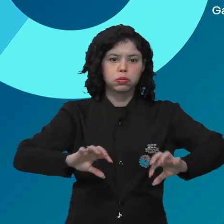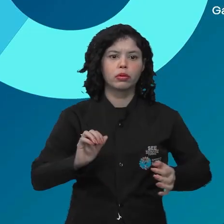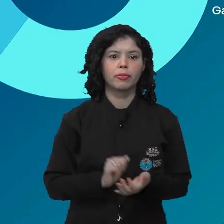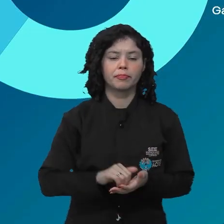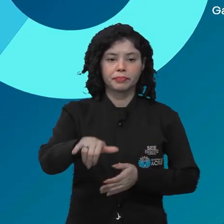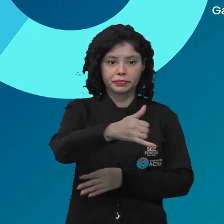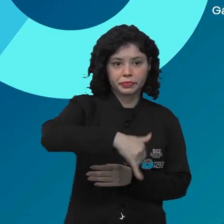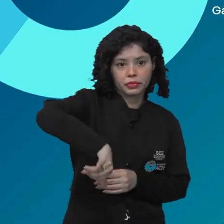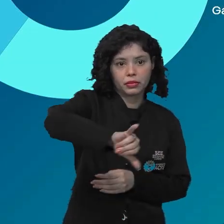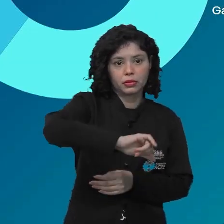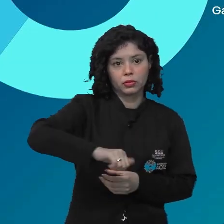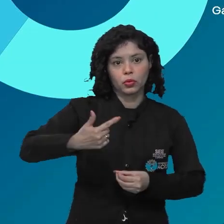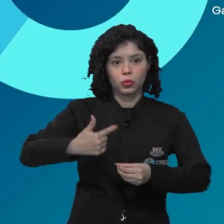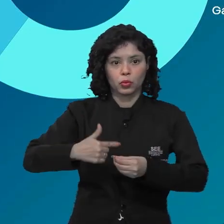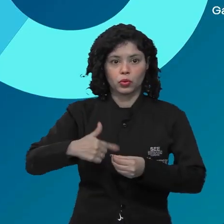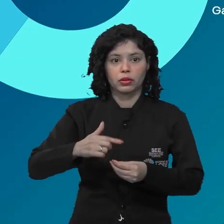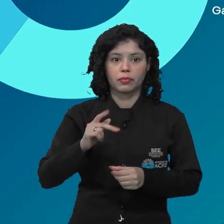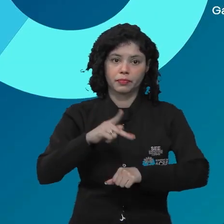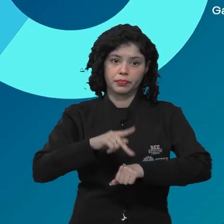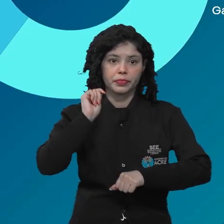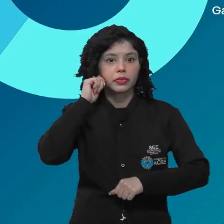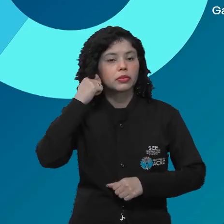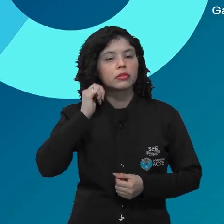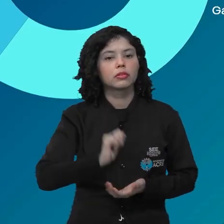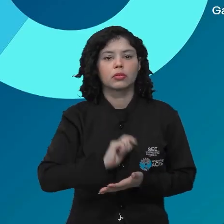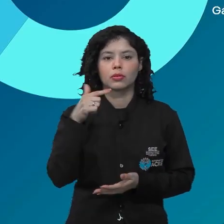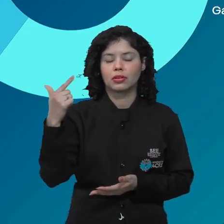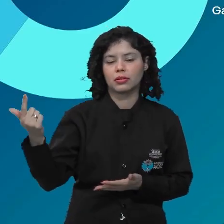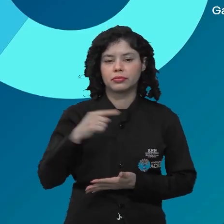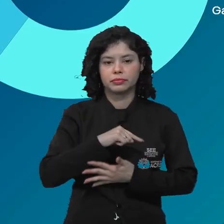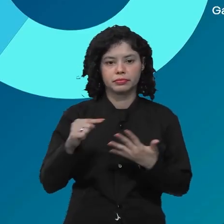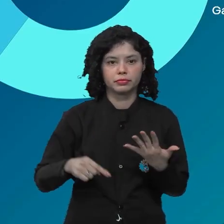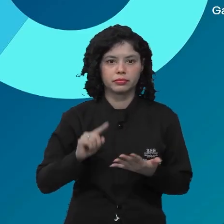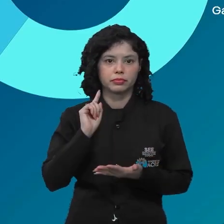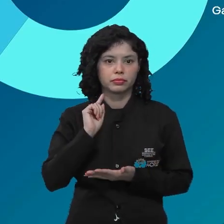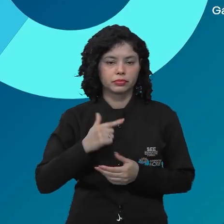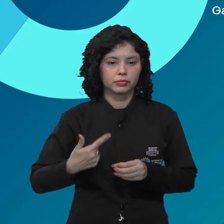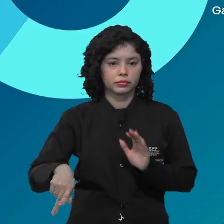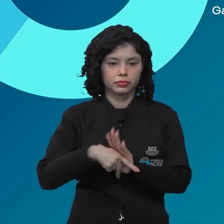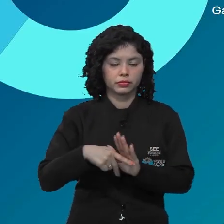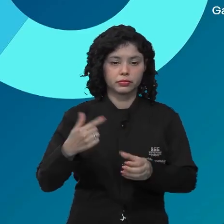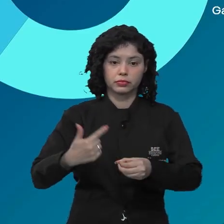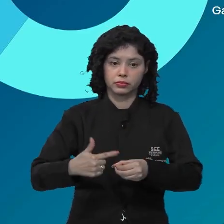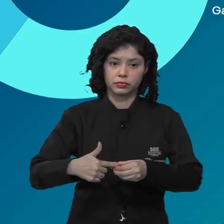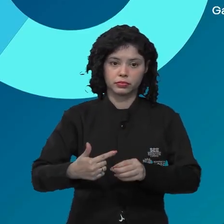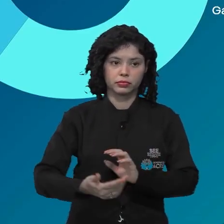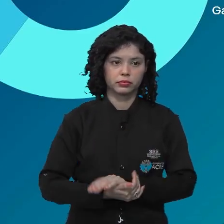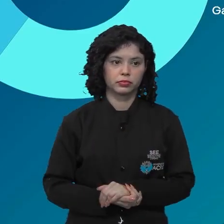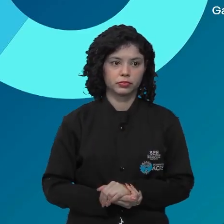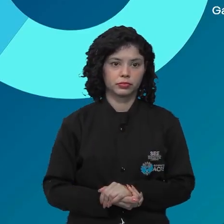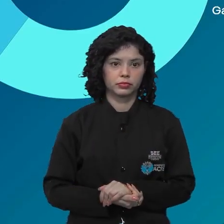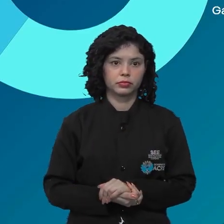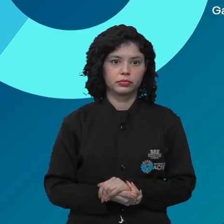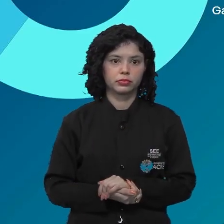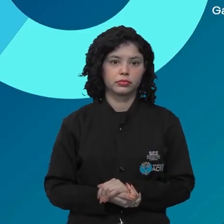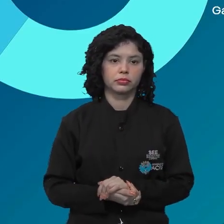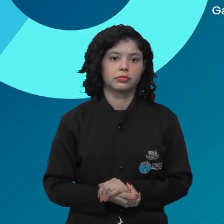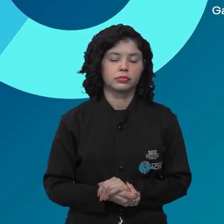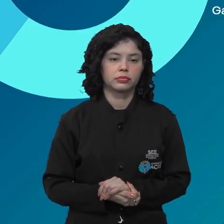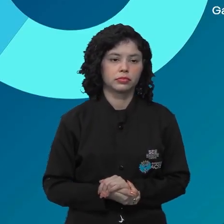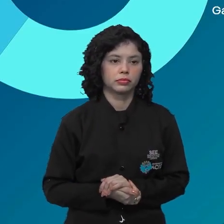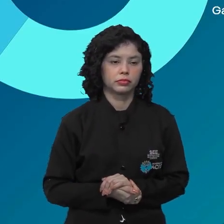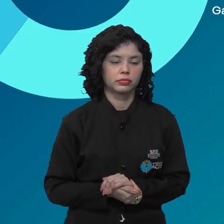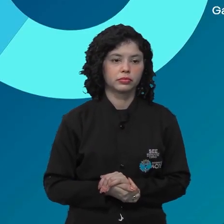o óleo diesel, o petróleo, o carvão mineral e outros derivados ali, né, dos